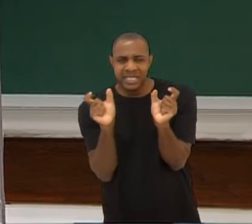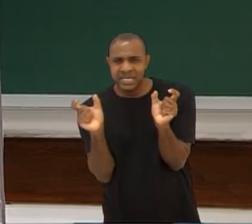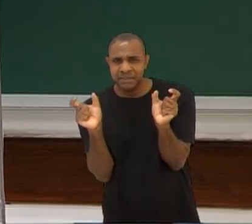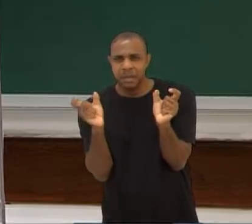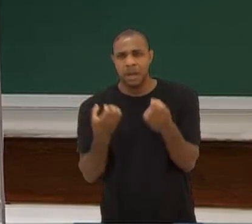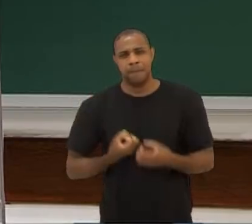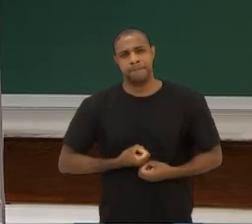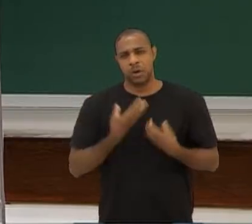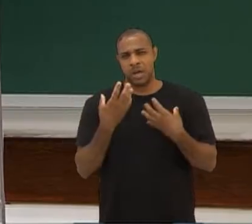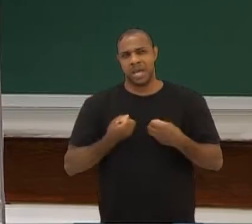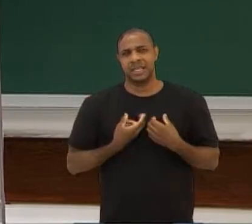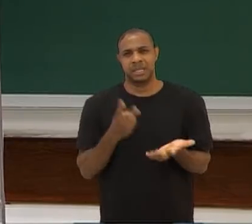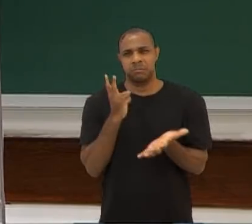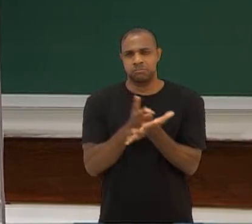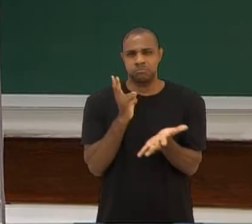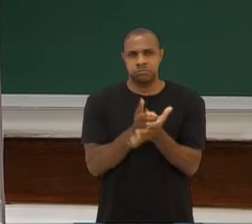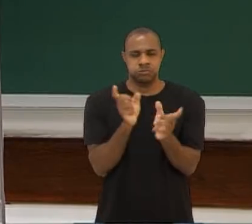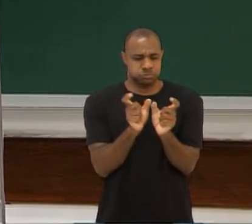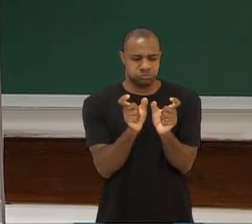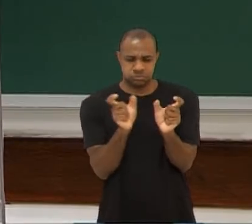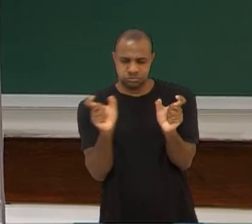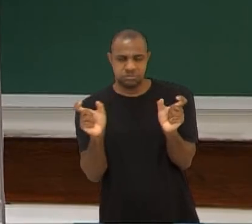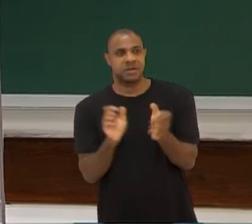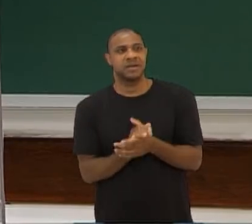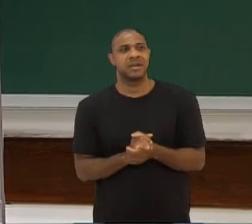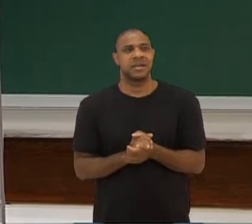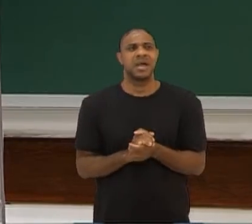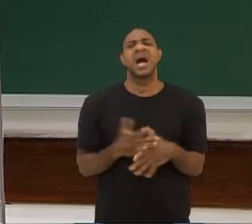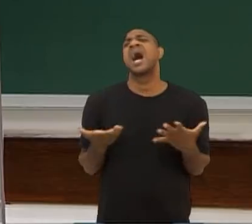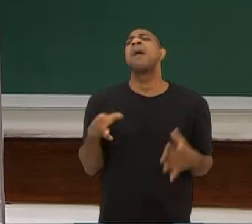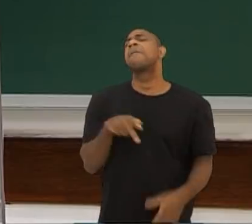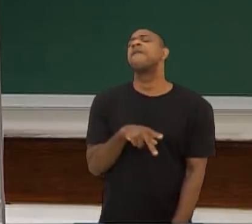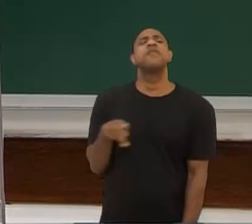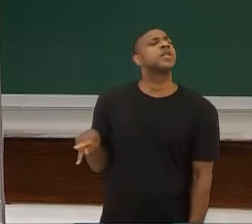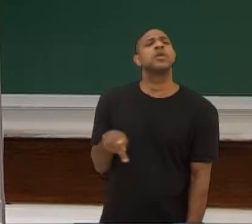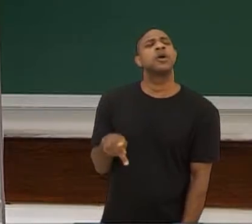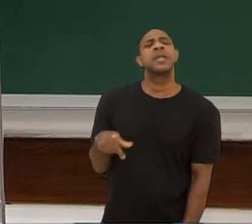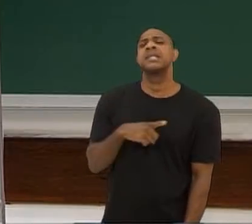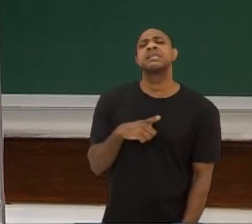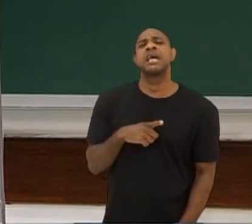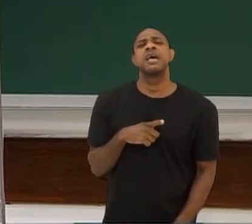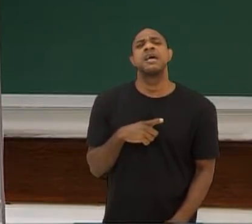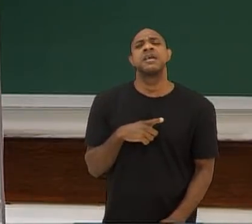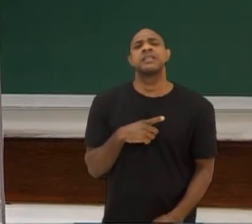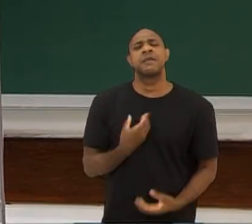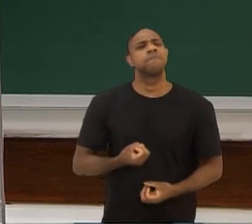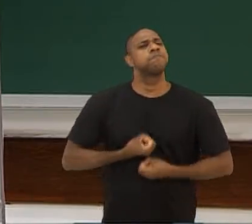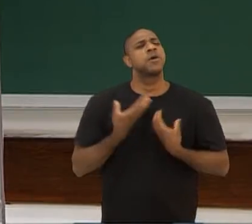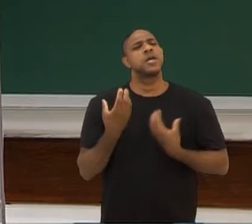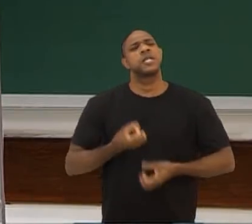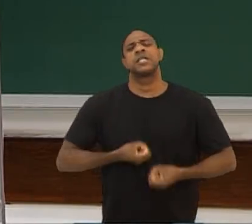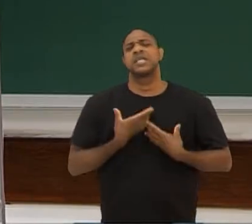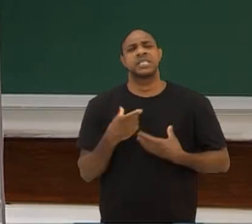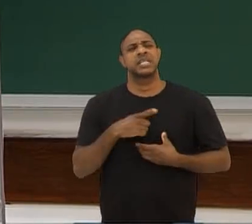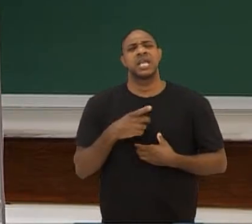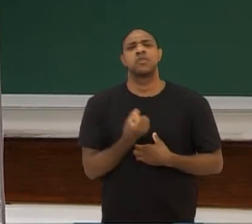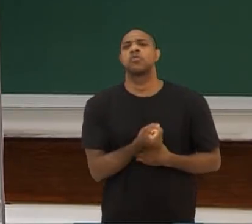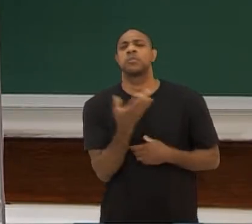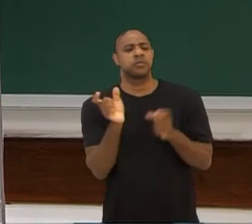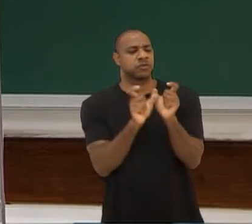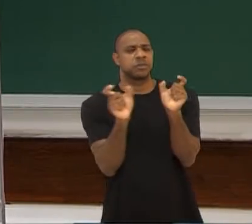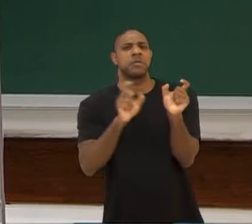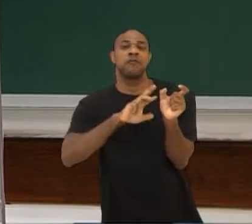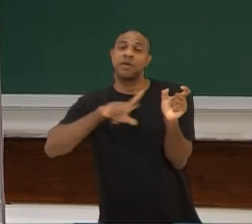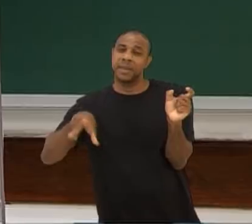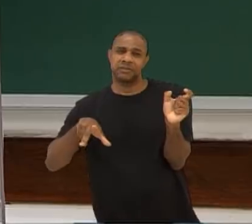eles têm o mesmo número, isso é métrica, tá, pessoal? Ah, professora, mas tem verso que tem número de sílabas